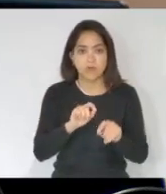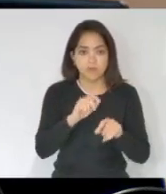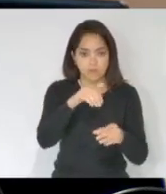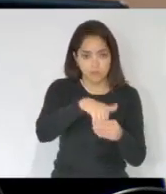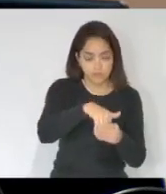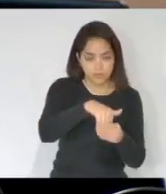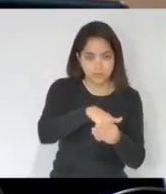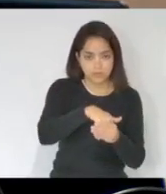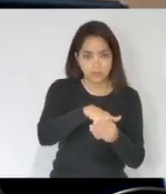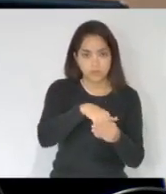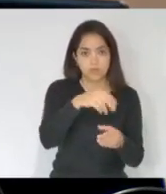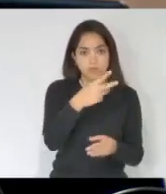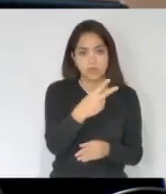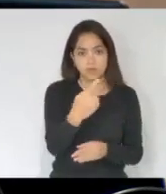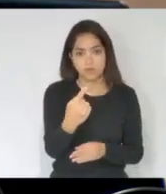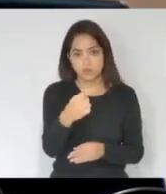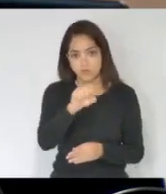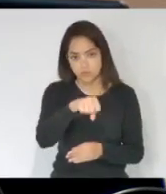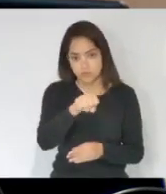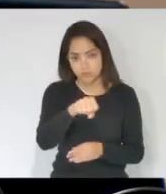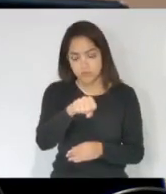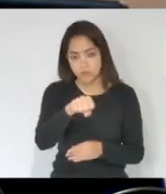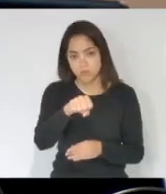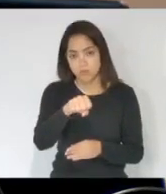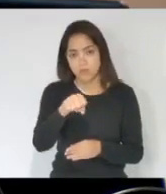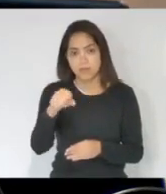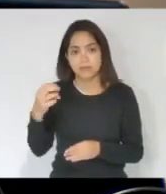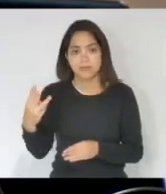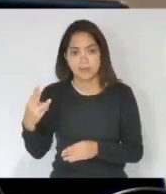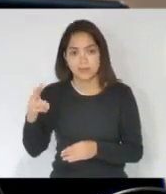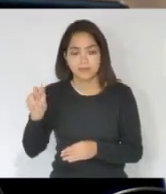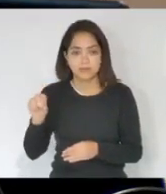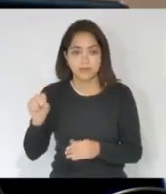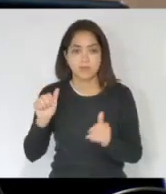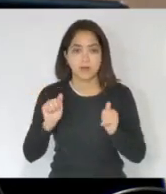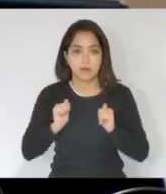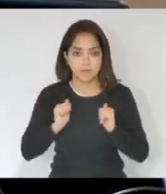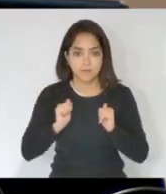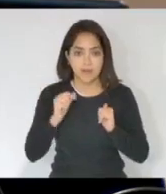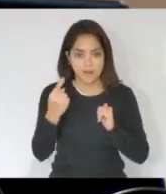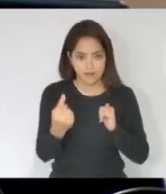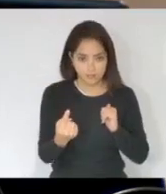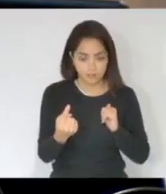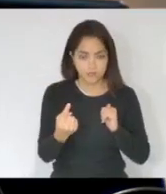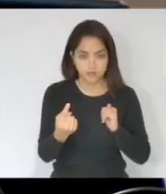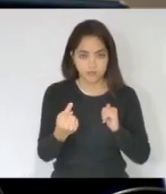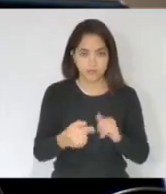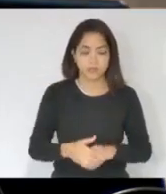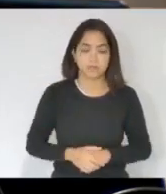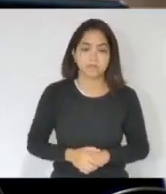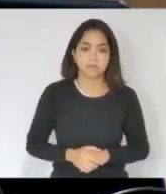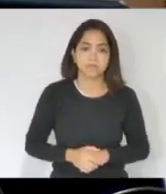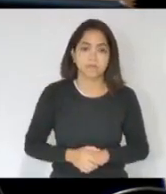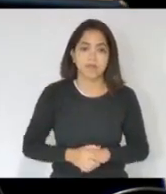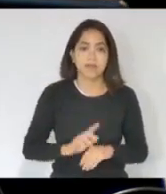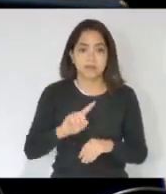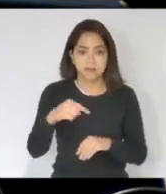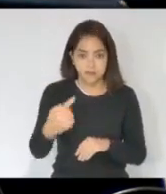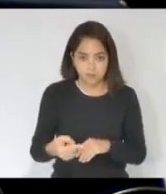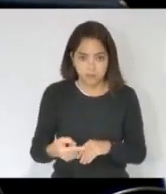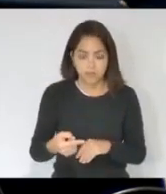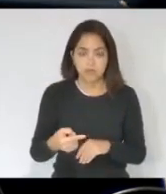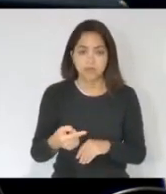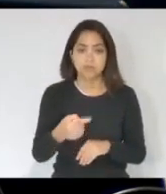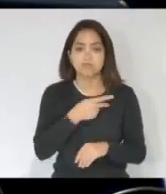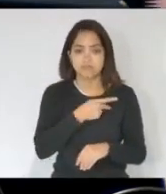votação: 21 votos sim, 3 votos não e 1 abstenção. Na sequência, o